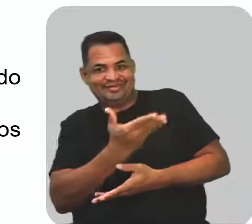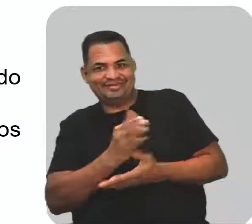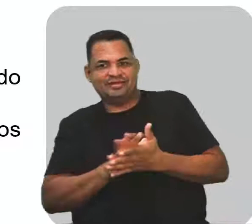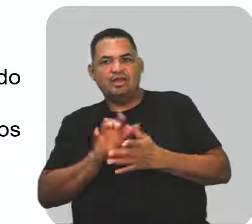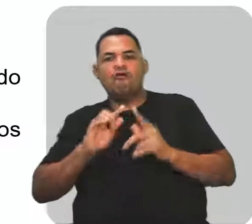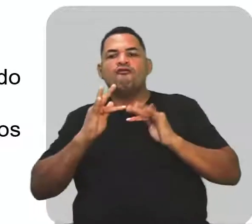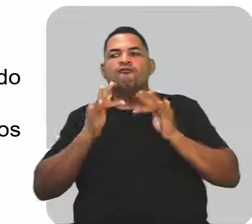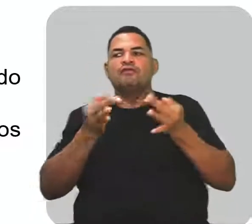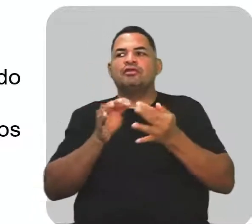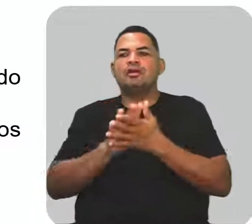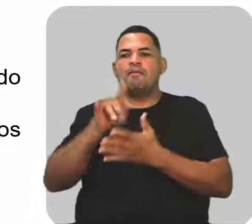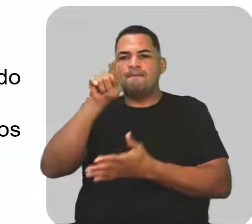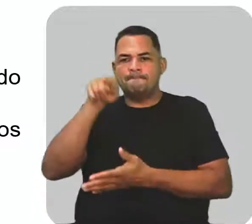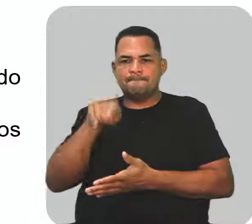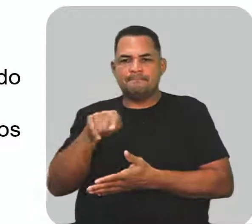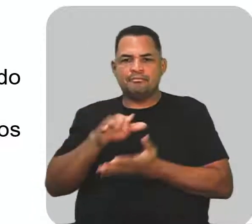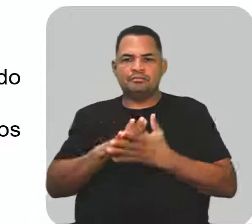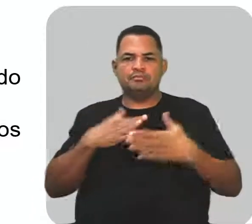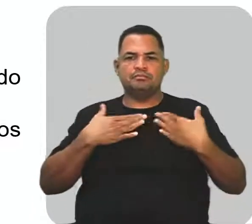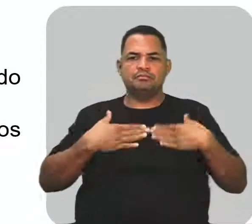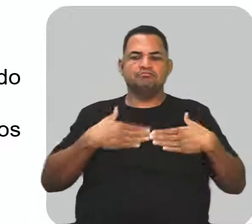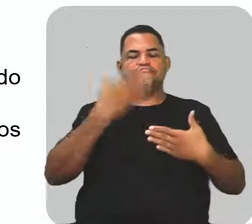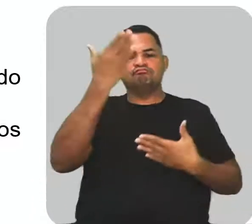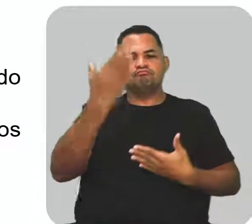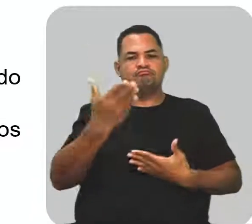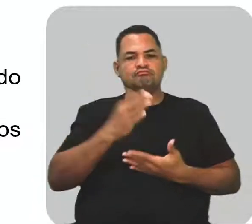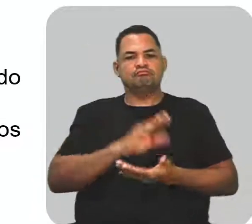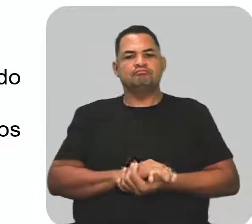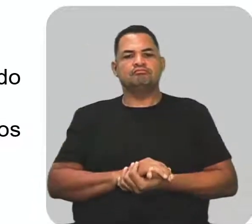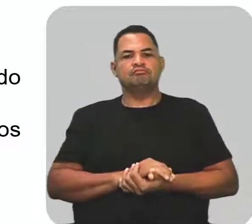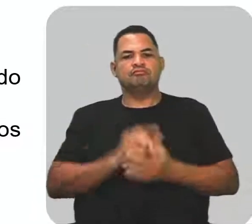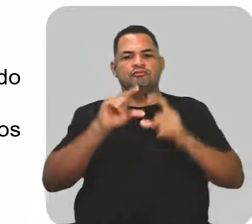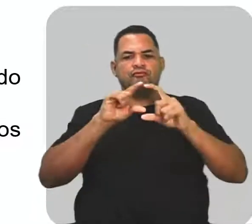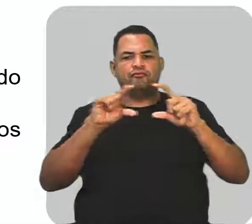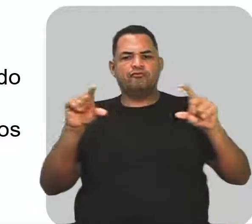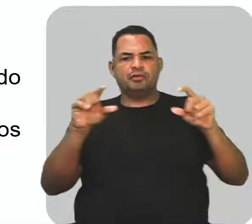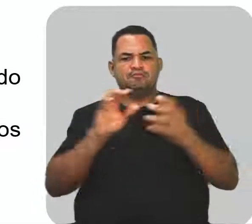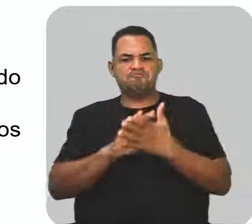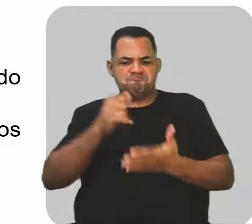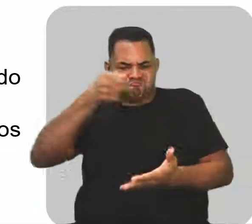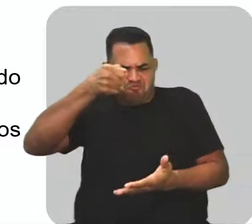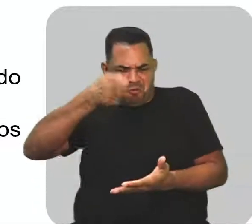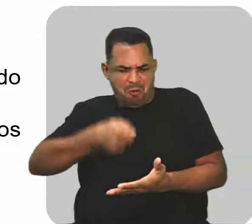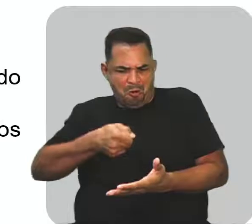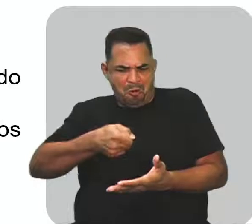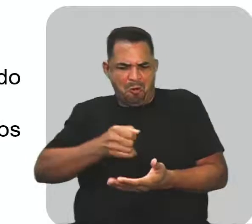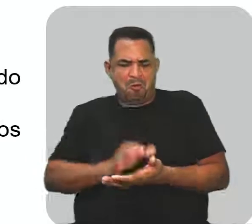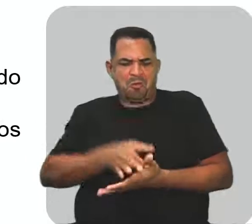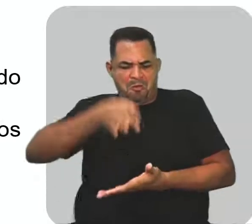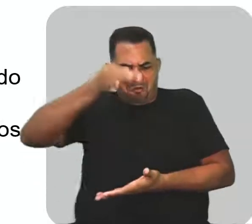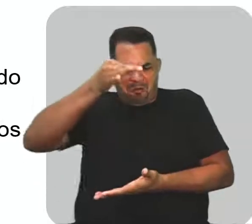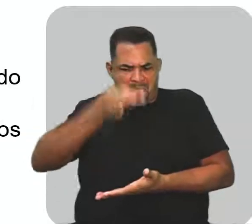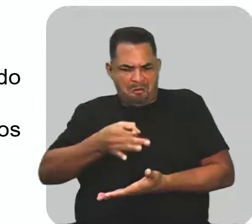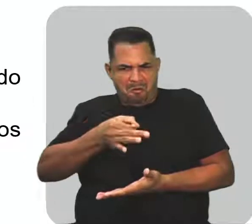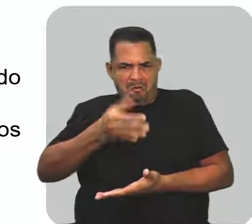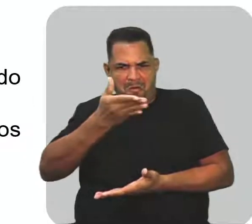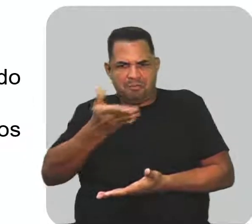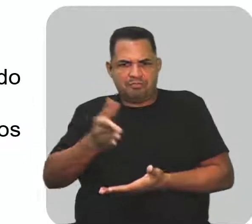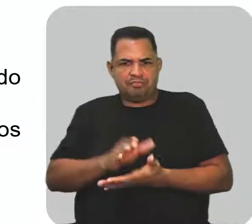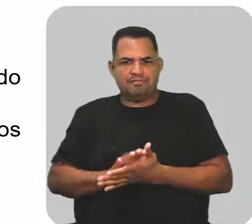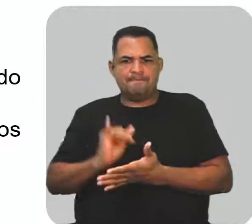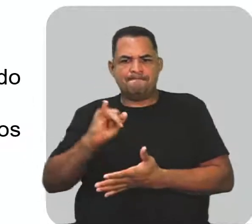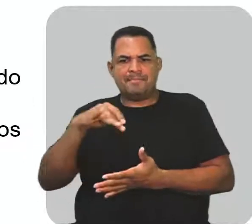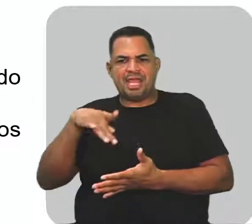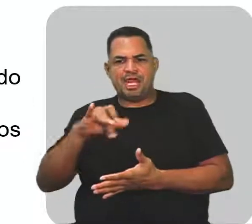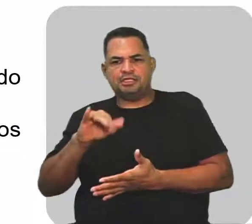ponto exclamativo. Tranquilo aí essa aí. Vamos para as frases imperativas. Imperativas, olha o nome,